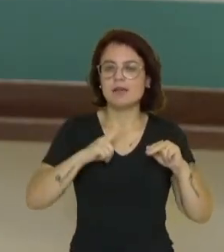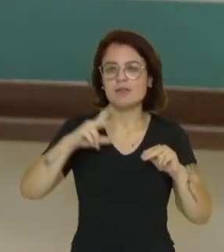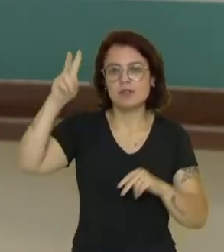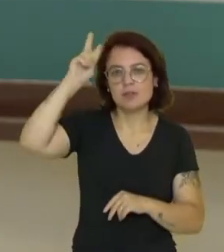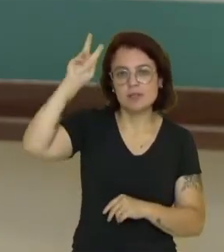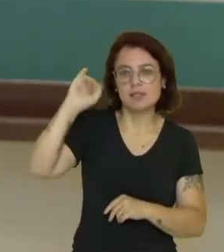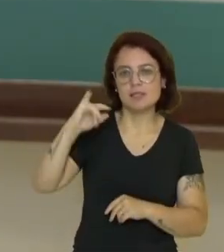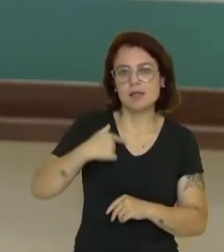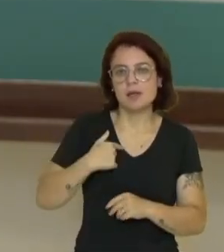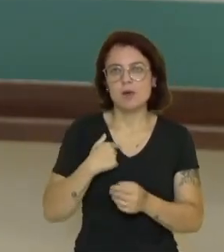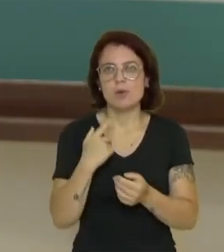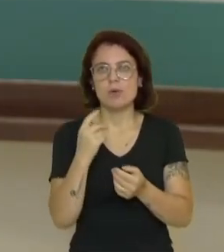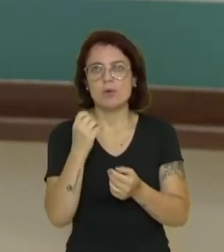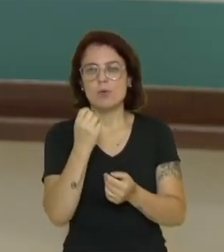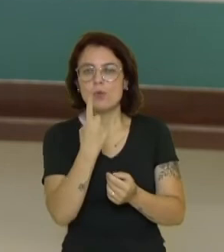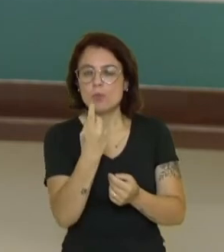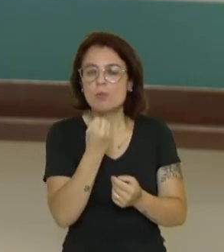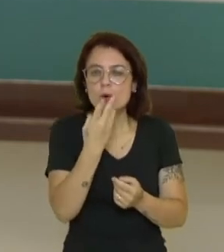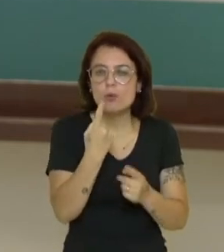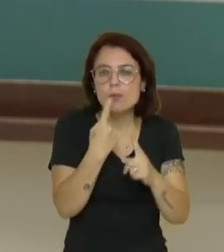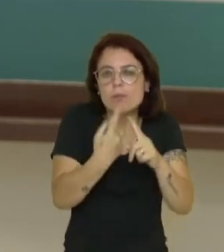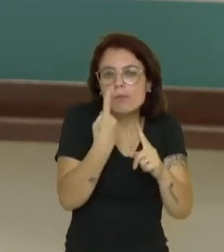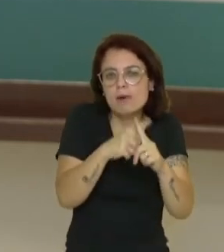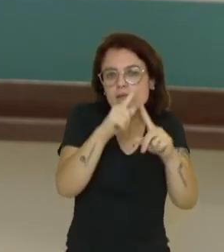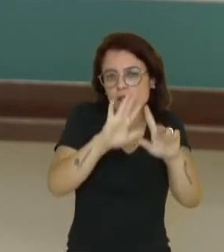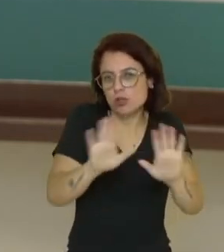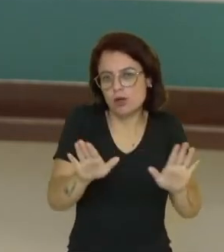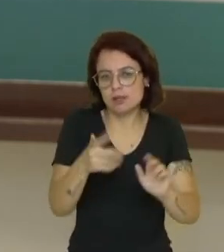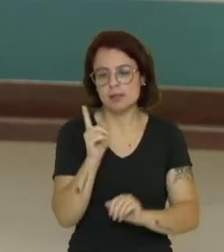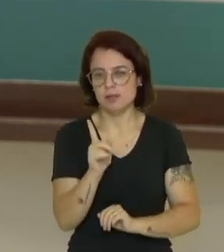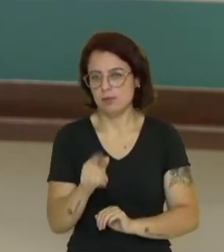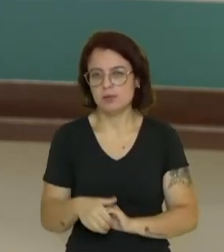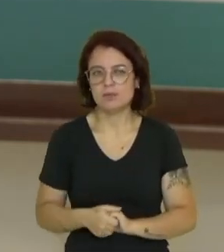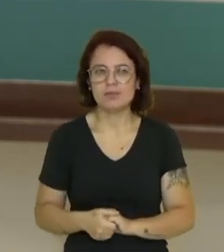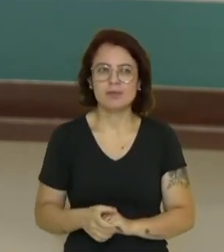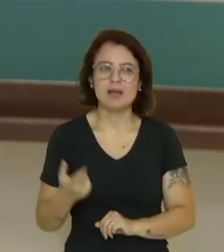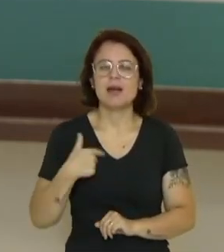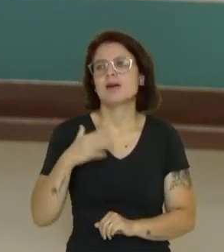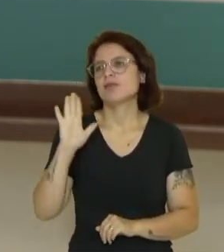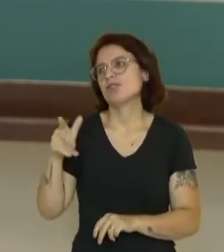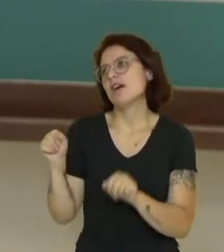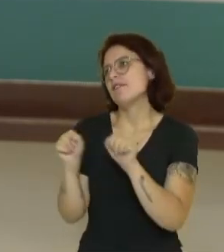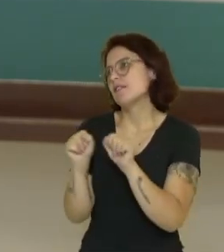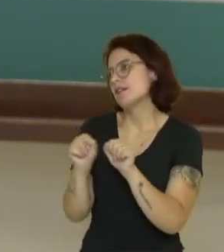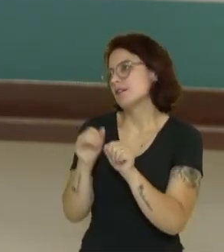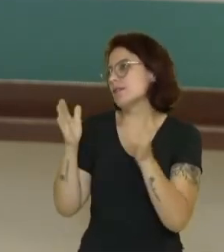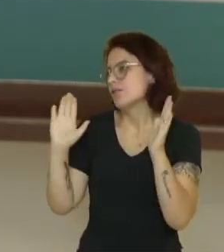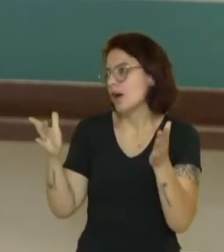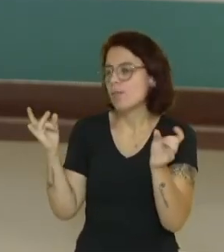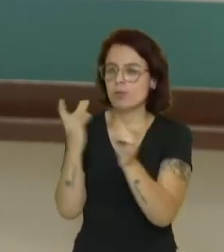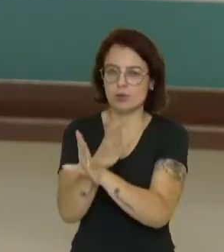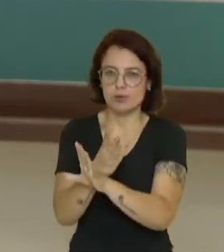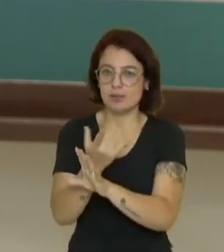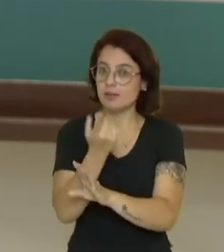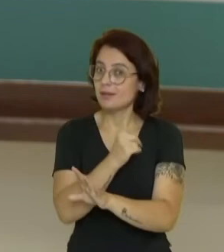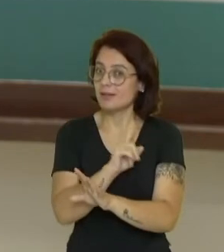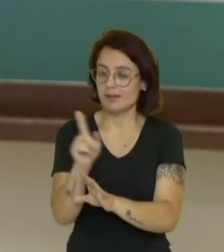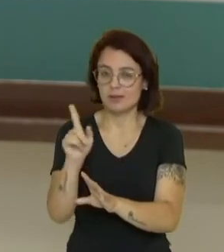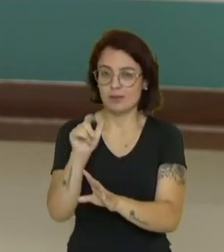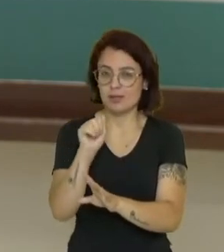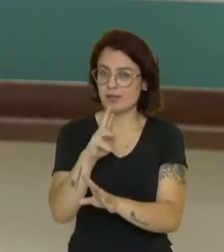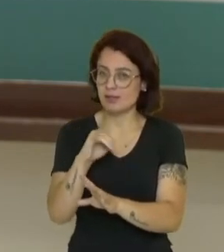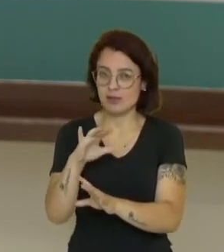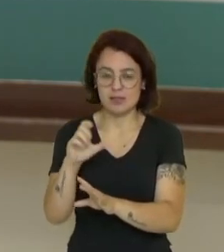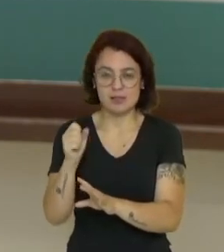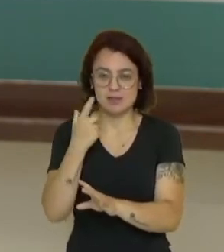de maneira boa uma vez só. Sabe isso que a gente fala assim de, ai, fiz minha boa ação do ano. Para Aristóteles é igual a